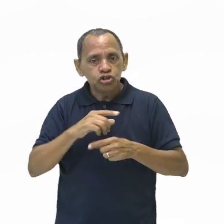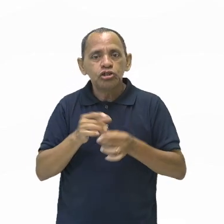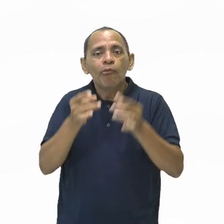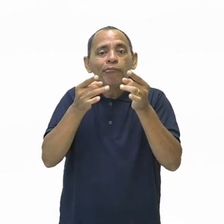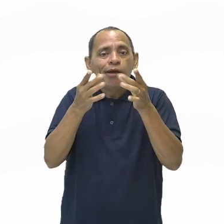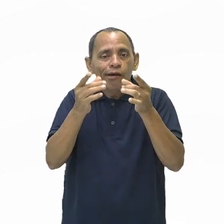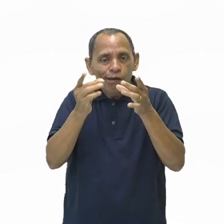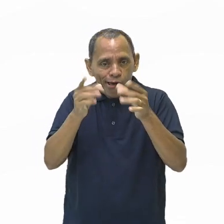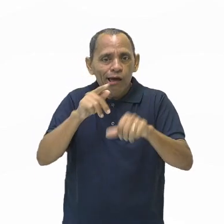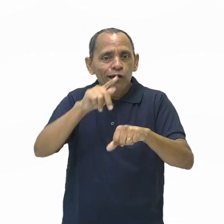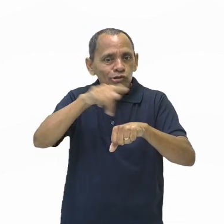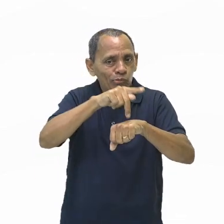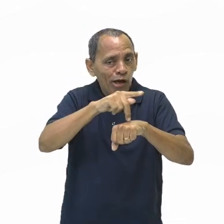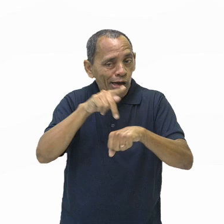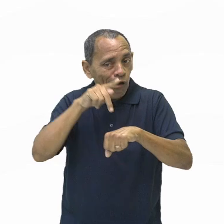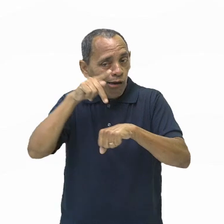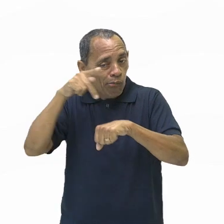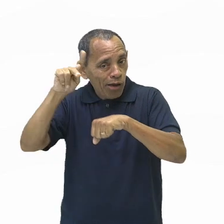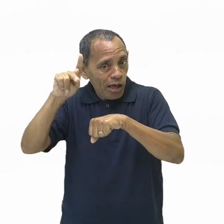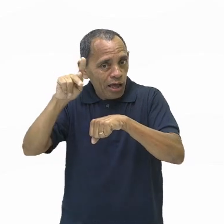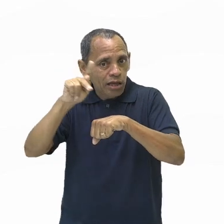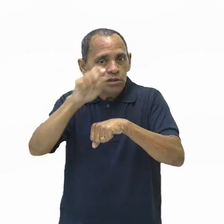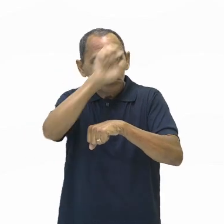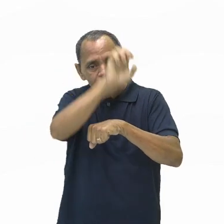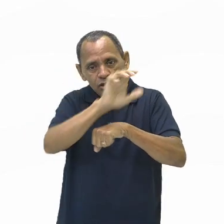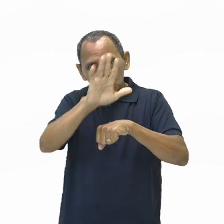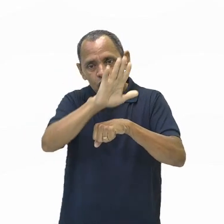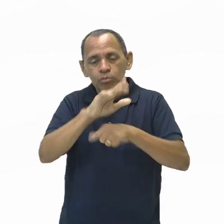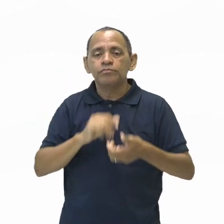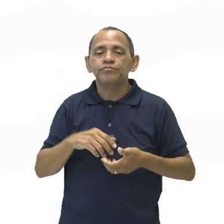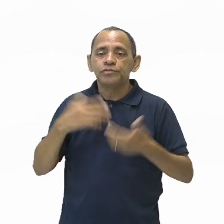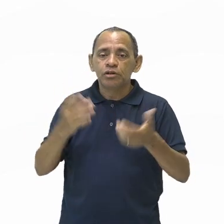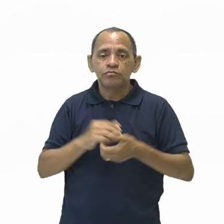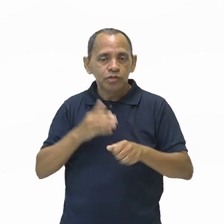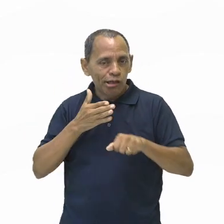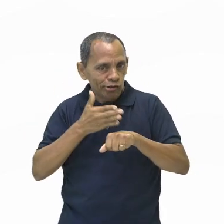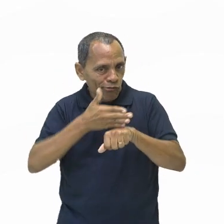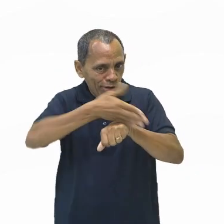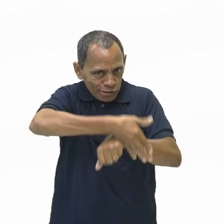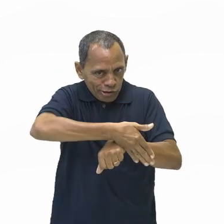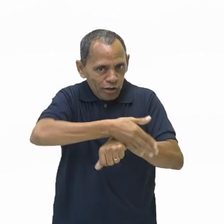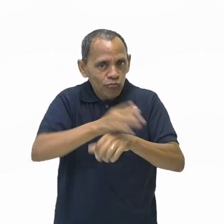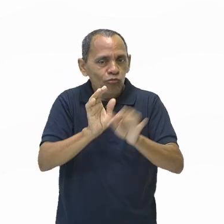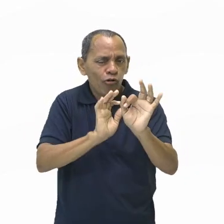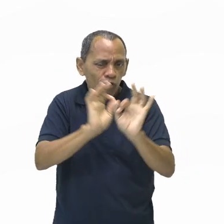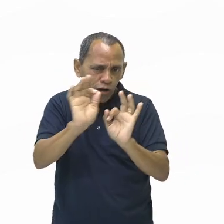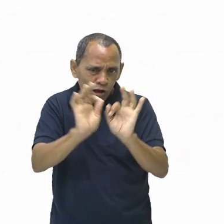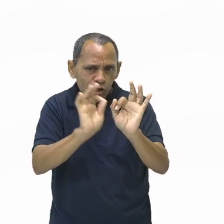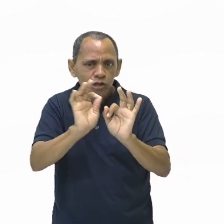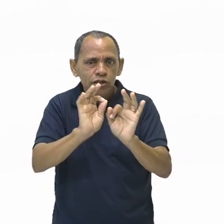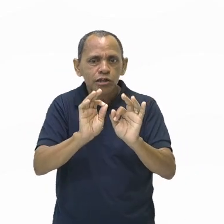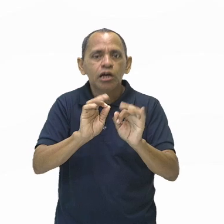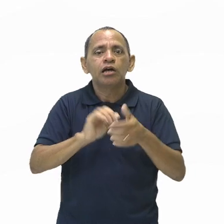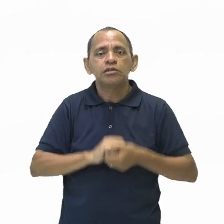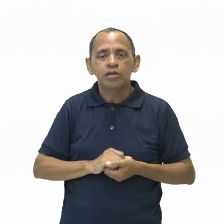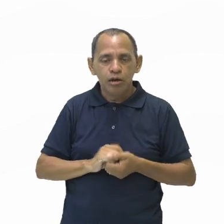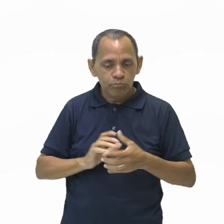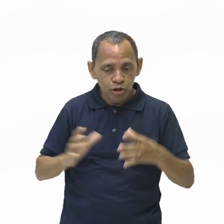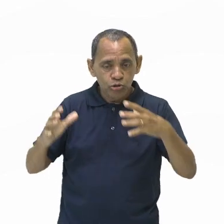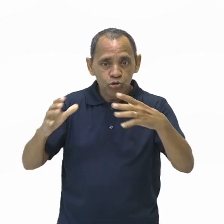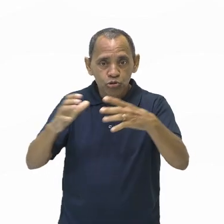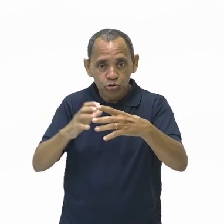mercado na Europa. Essa invasão, ela foi organizada pela Companhia das